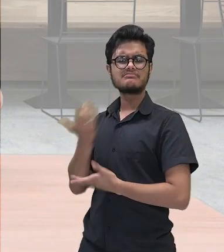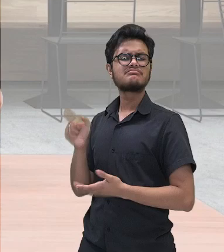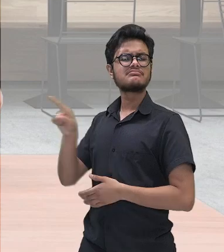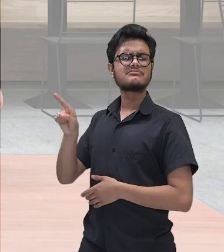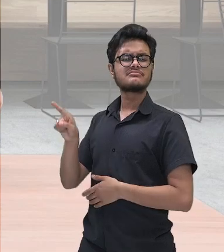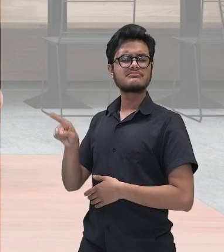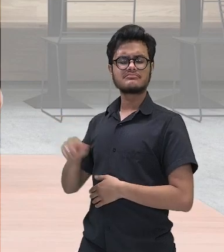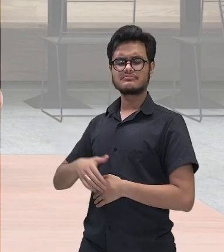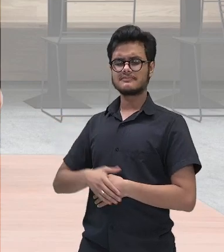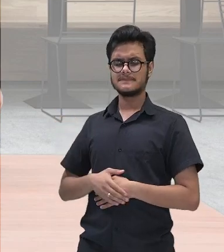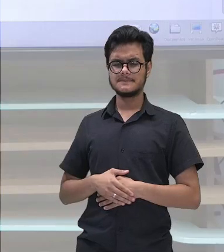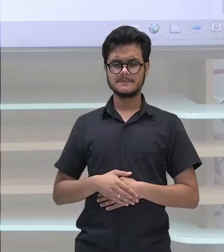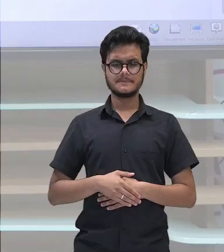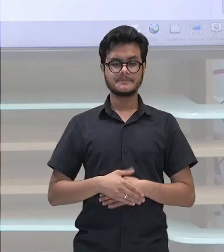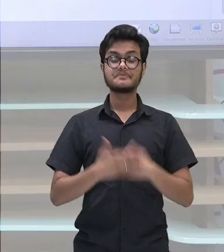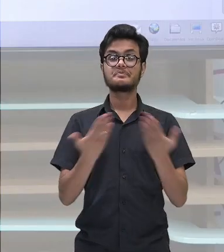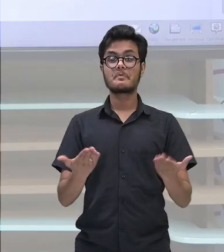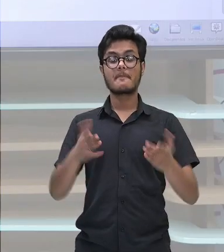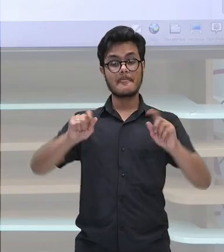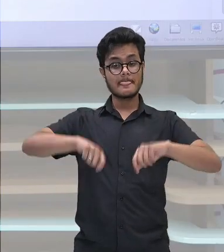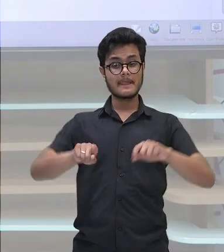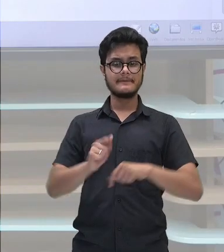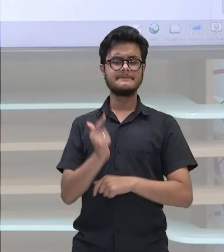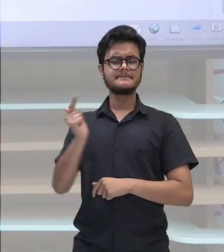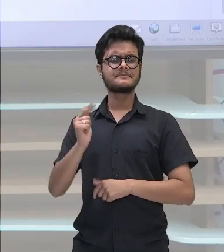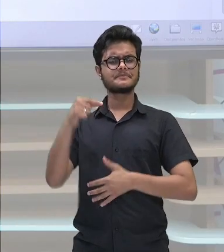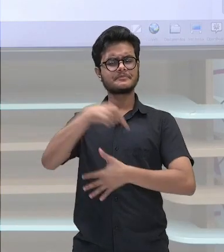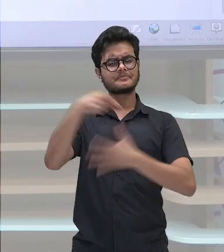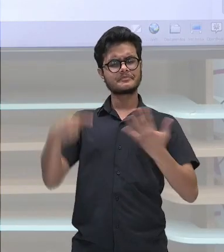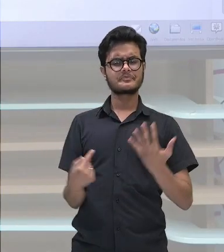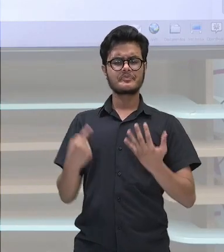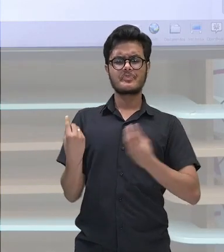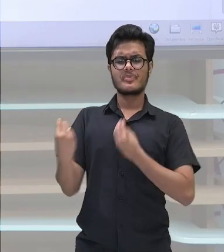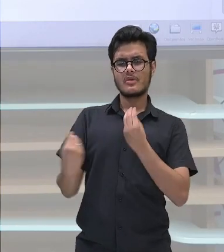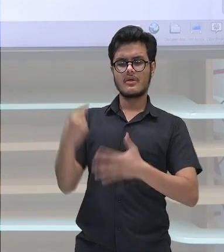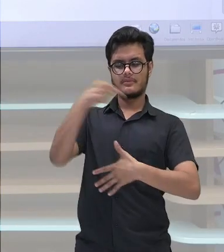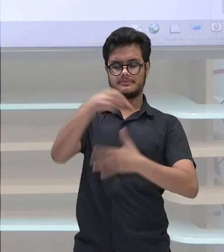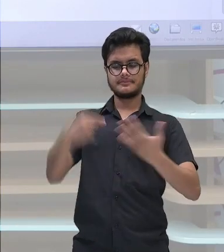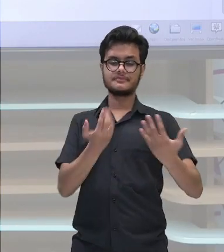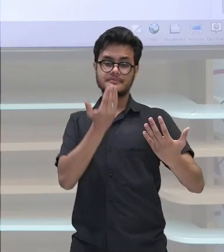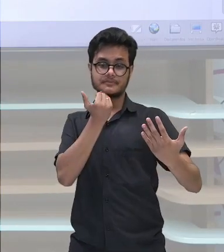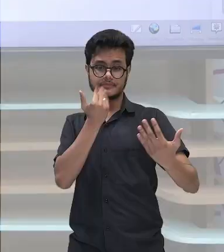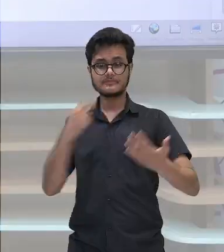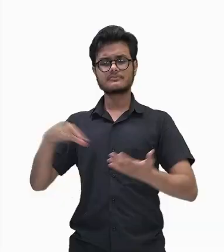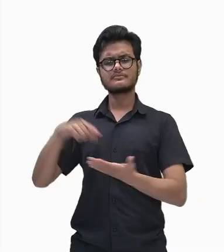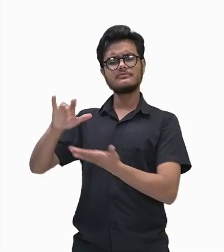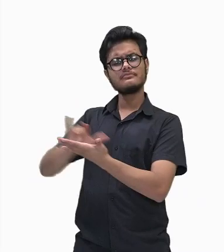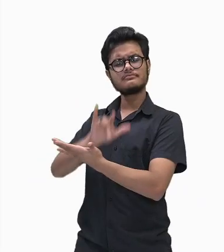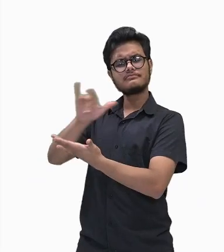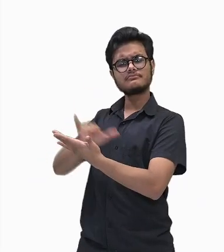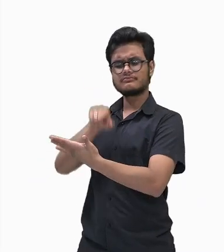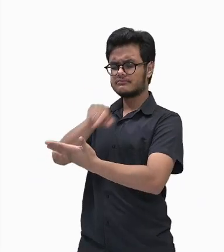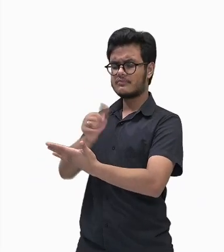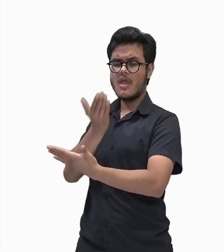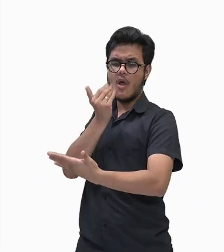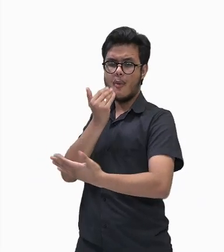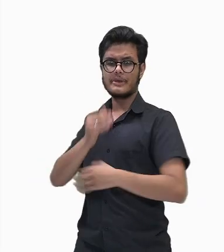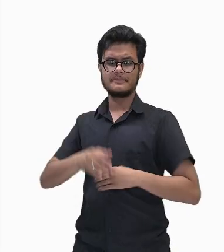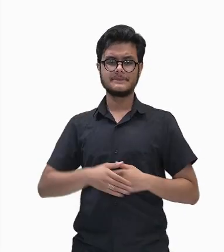nesse restaurante Então a gente vai ver as opções que ela tem aí que tem nesse cardápio vamos